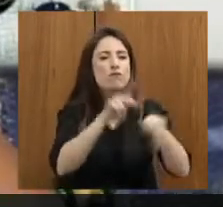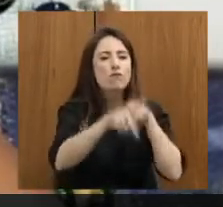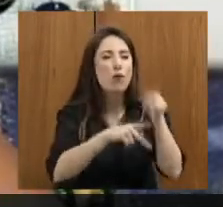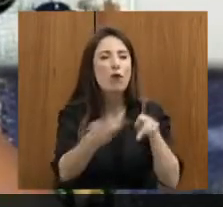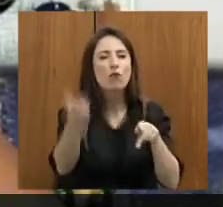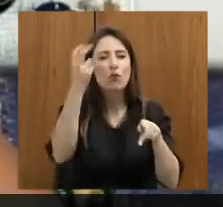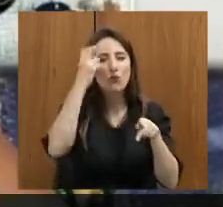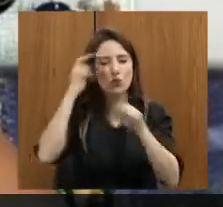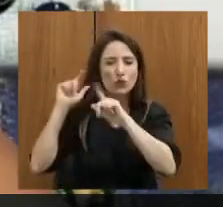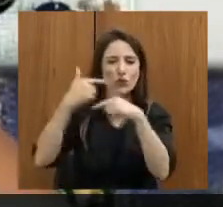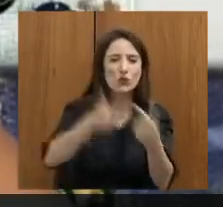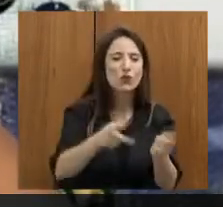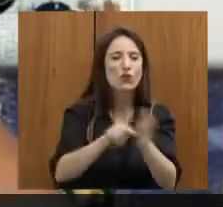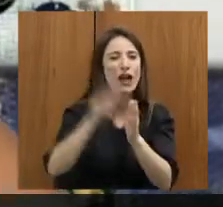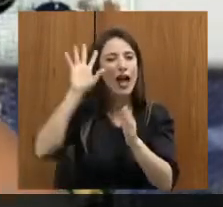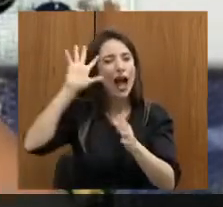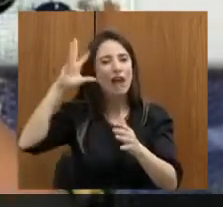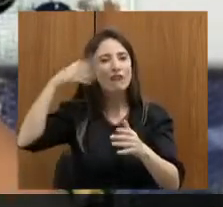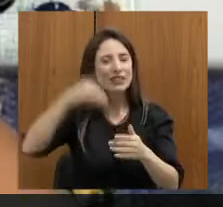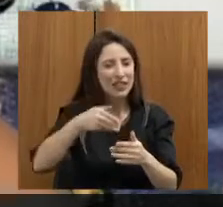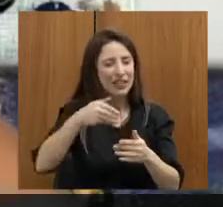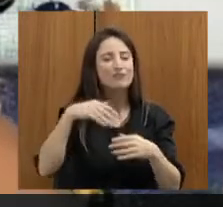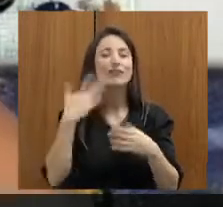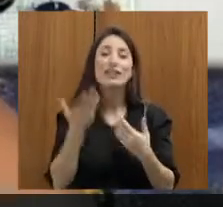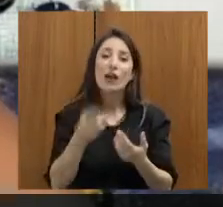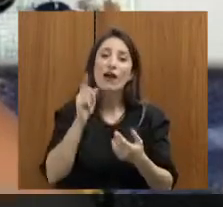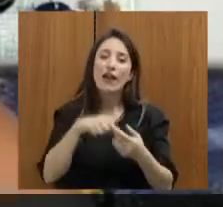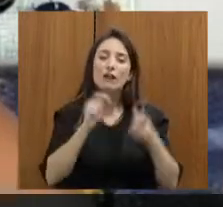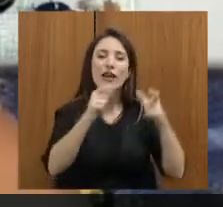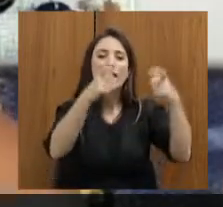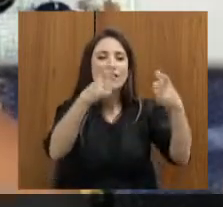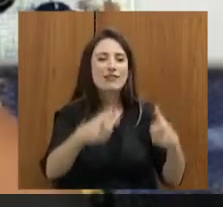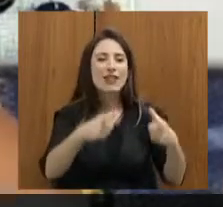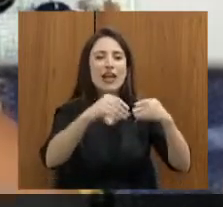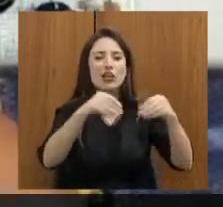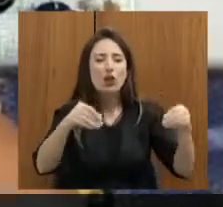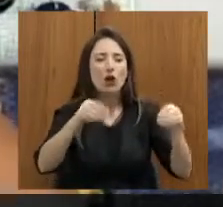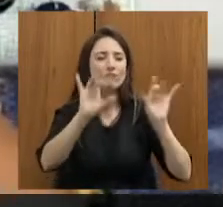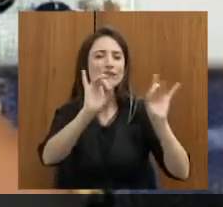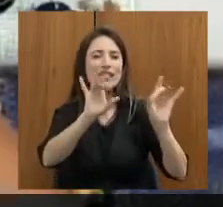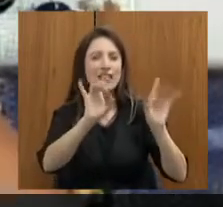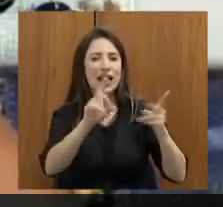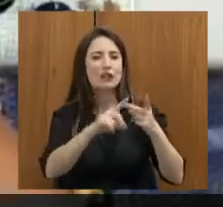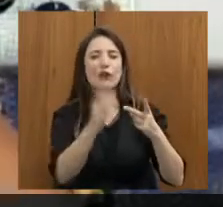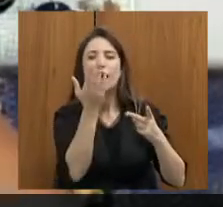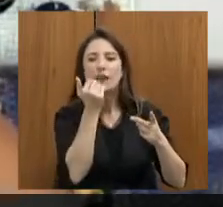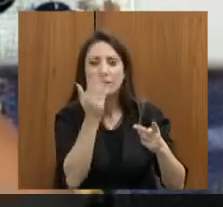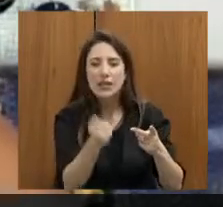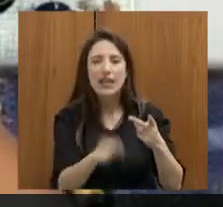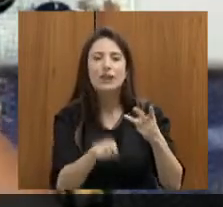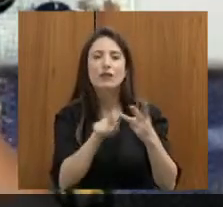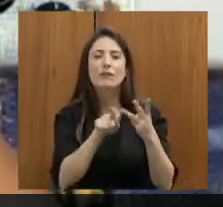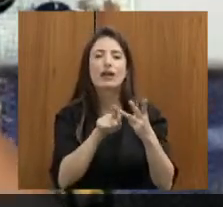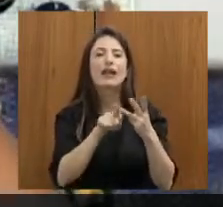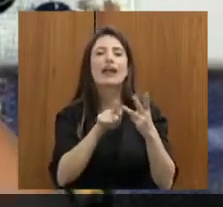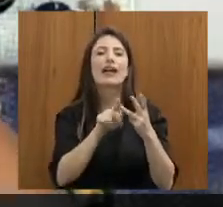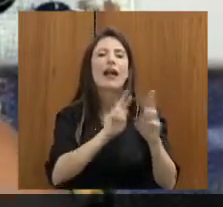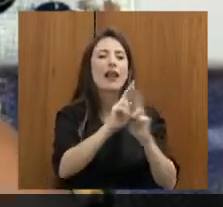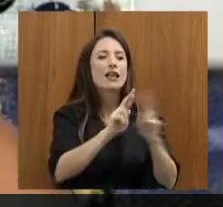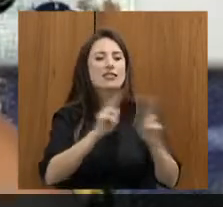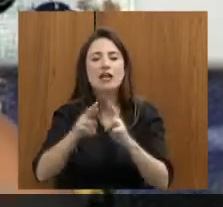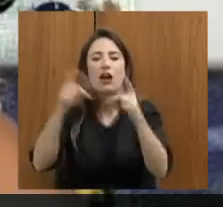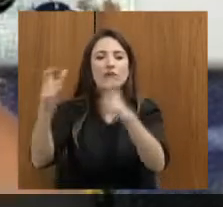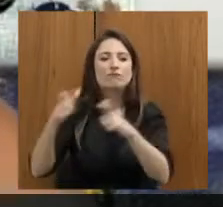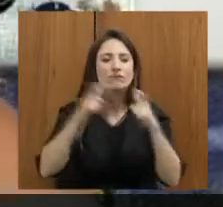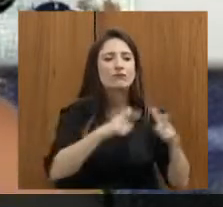você já compraram aqui é o território sagrado não é o alimento EA relação da comunidade com recursos naturais né